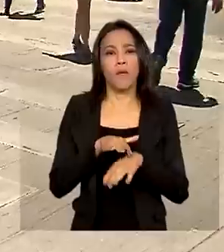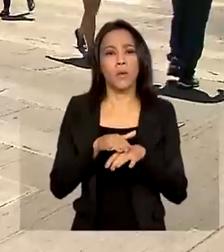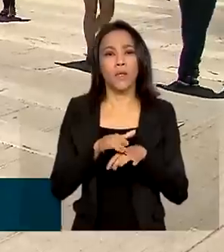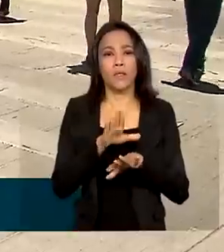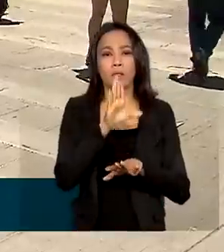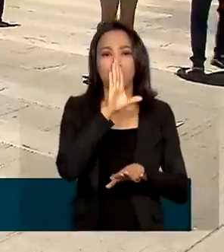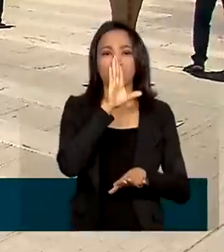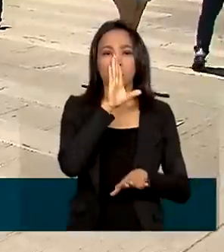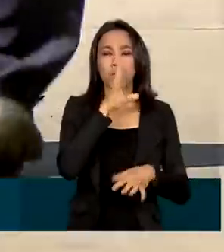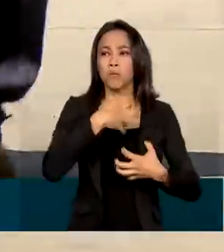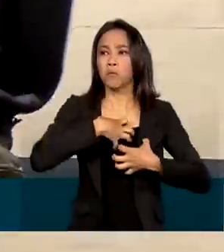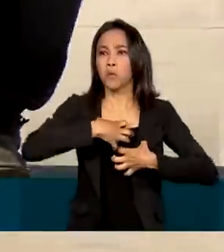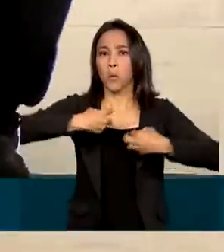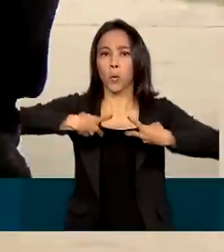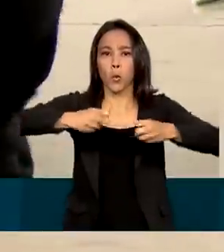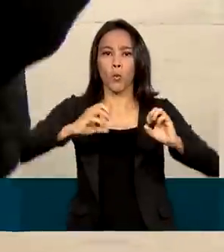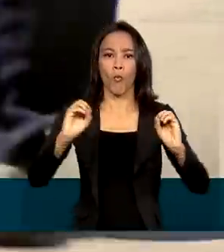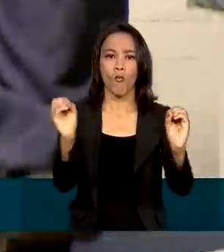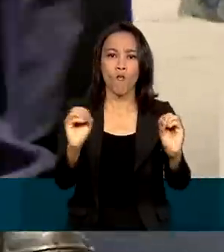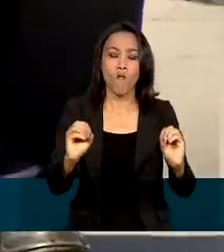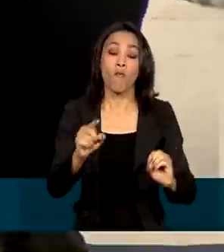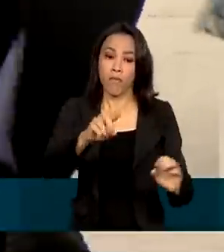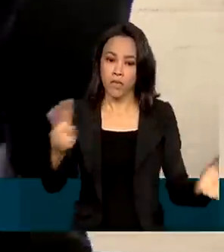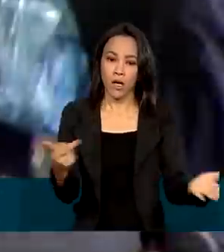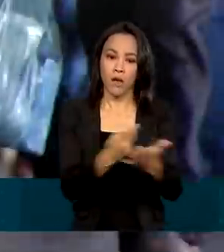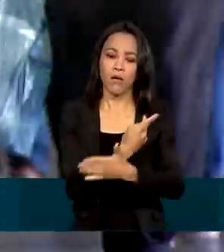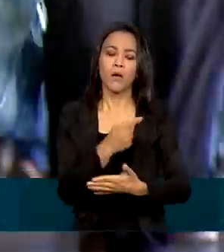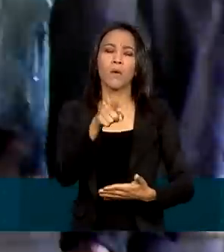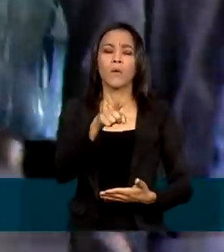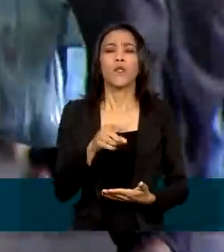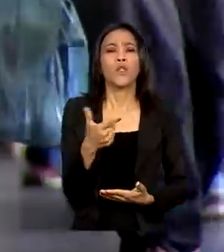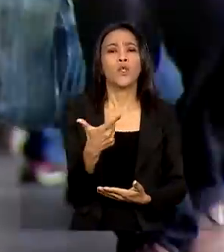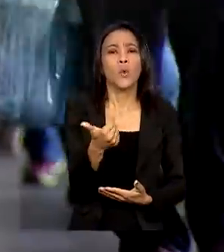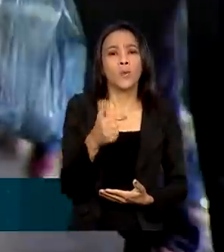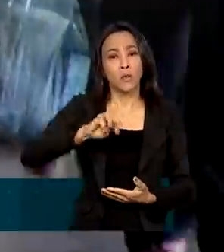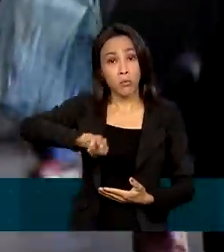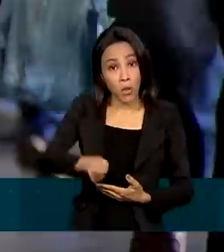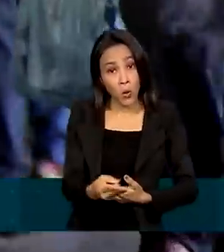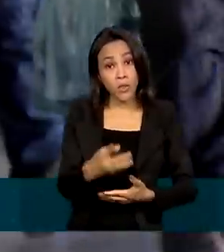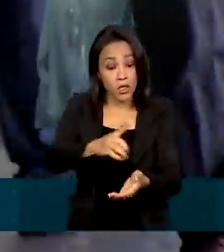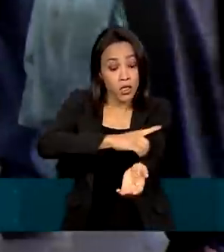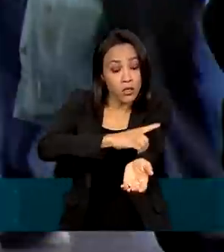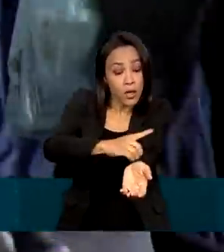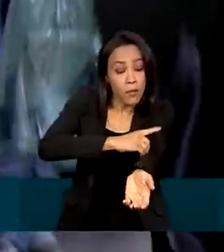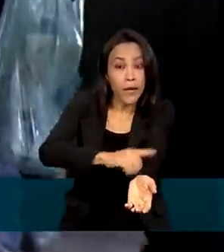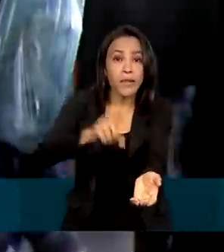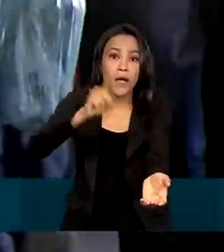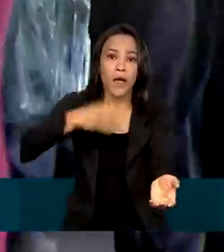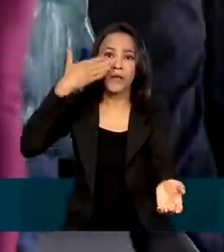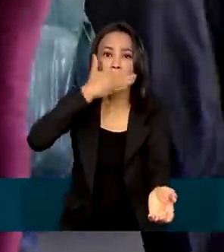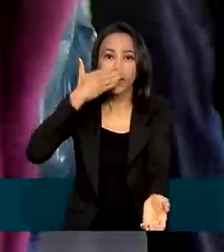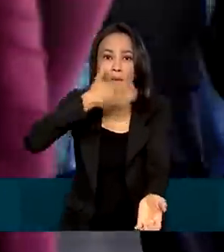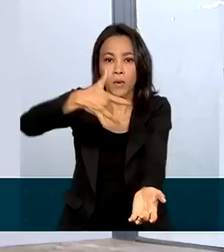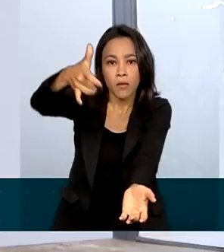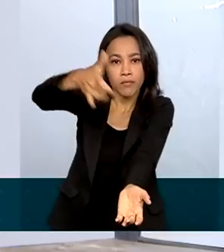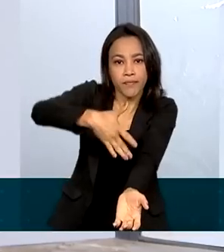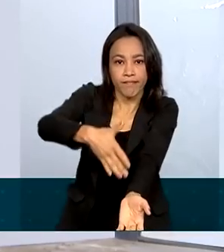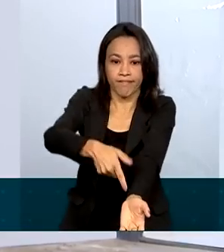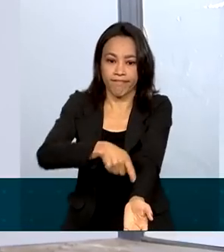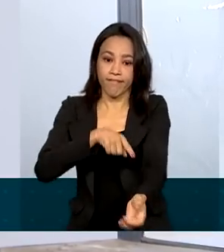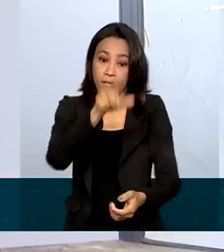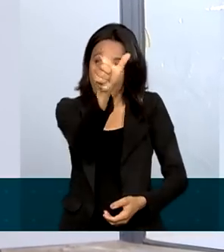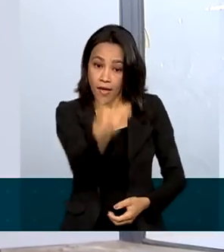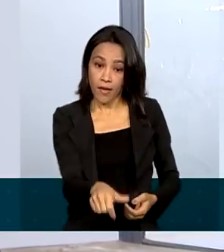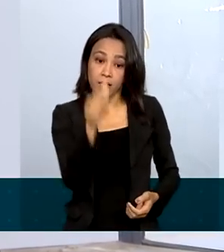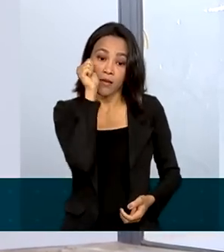que atinge mais de 12 milhões de brasileiros. O diabetes é caracterizado pelo excesso de açúcar no sangue. Ana